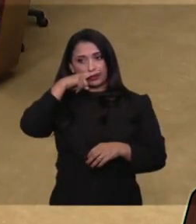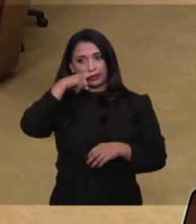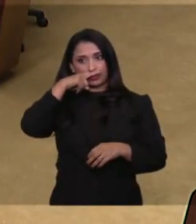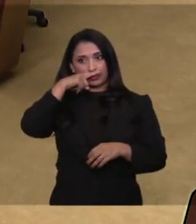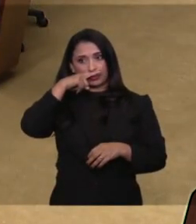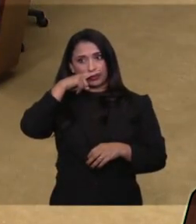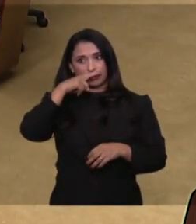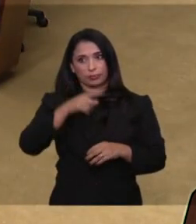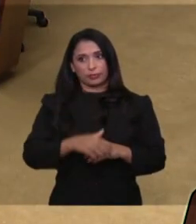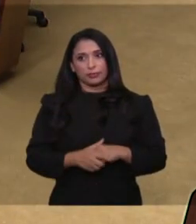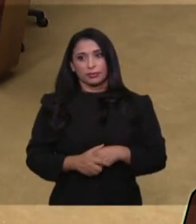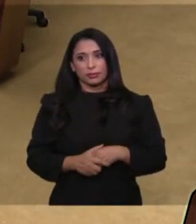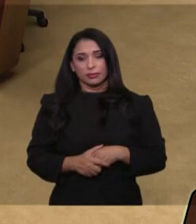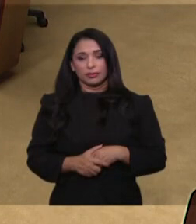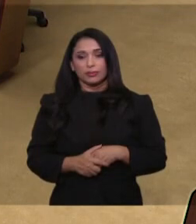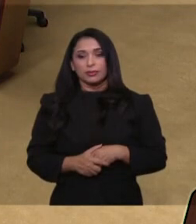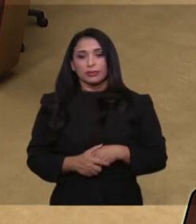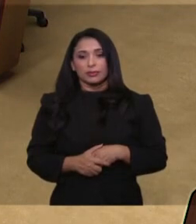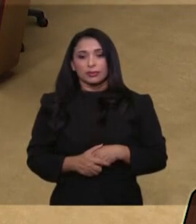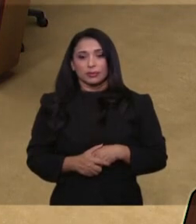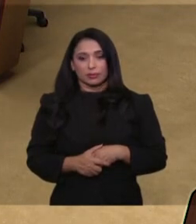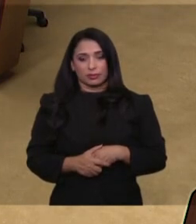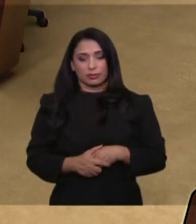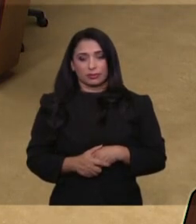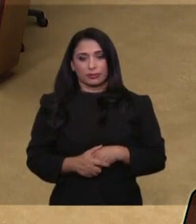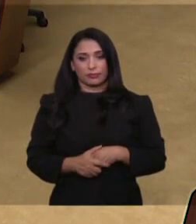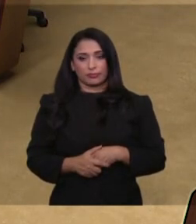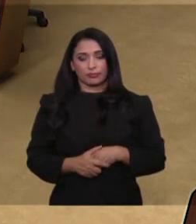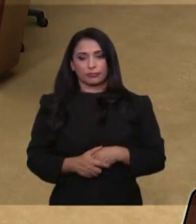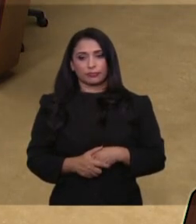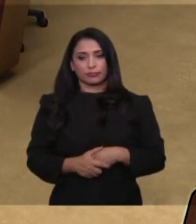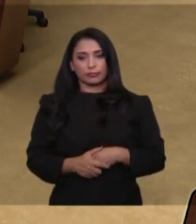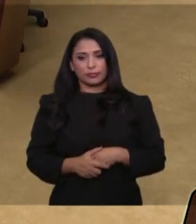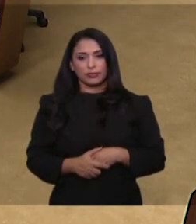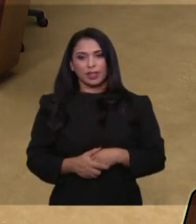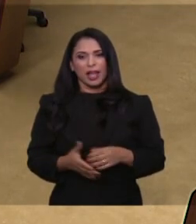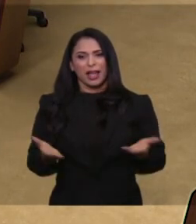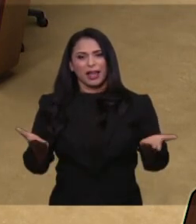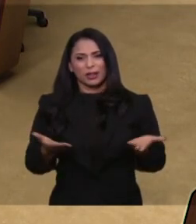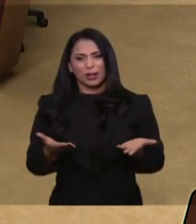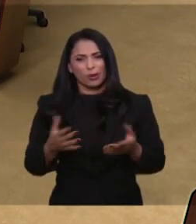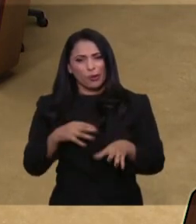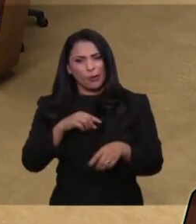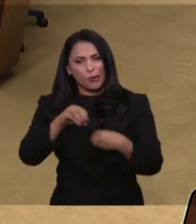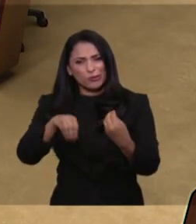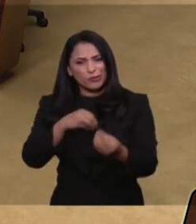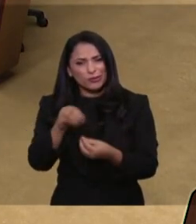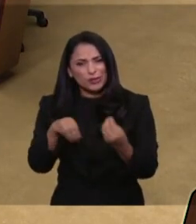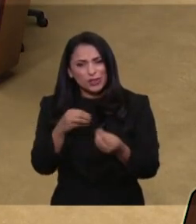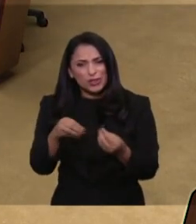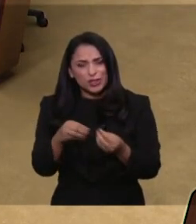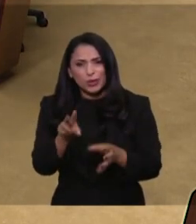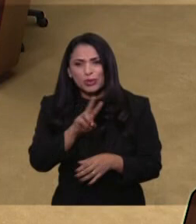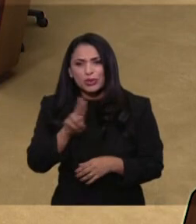ministro Alexandre de Moraes. Luiz Edson Alexandre de Moraes, presidente? É uma fusão.